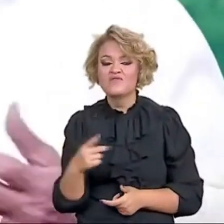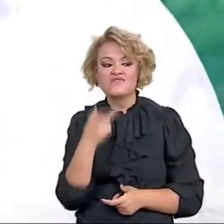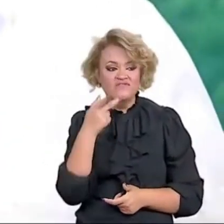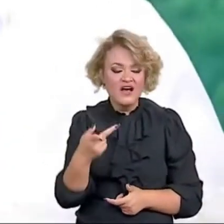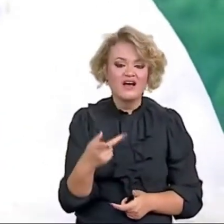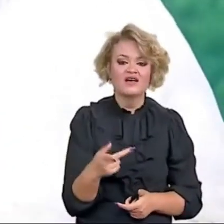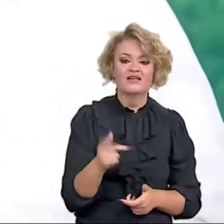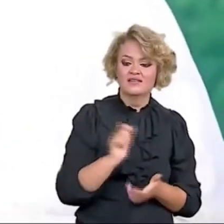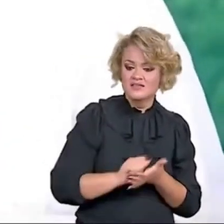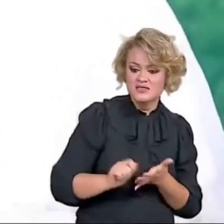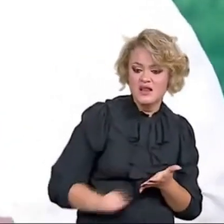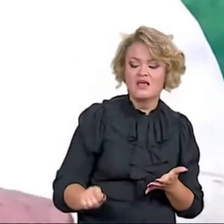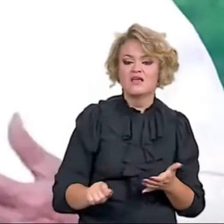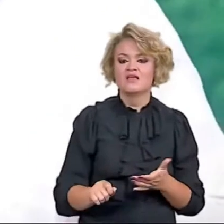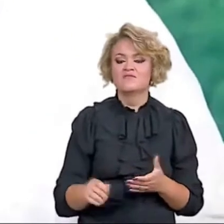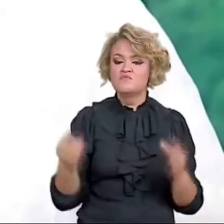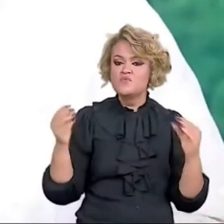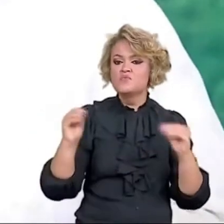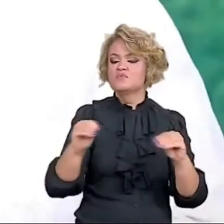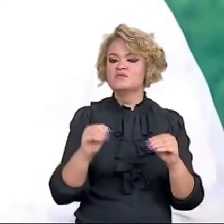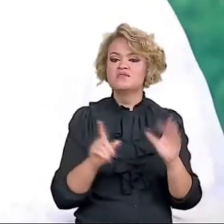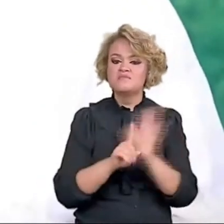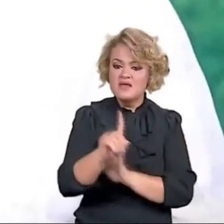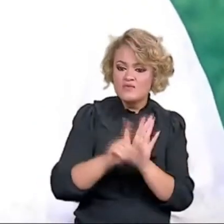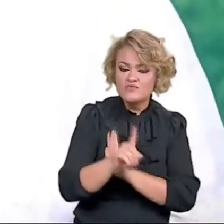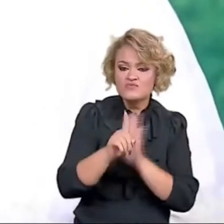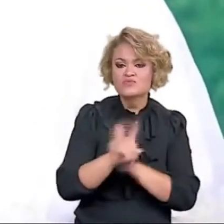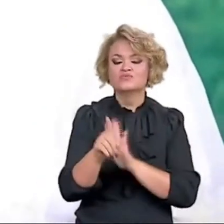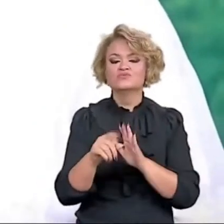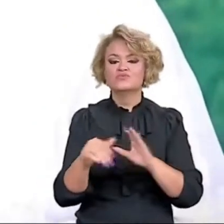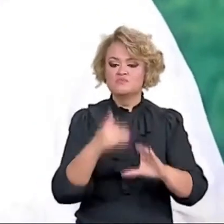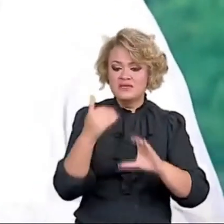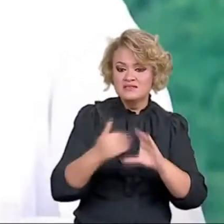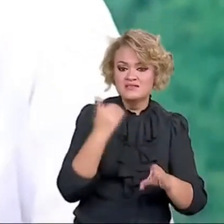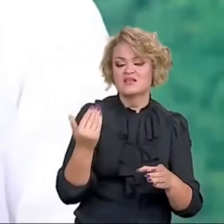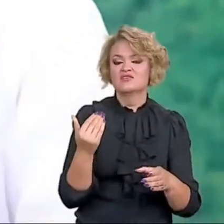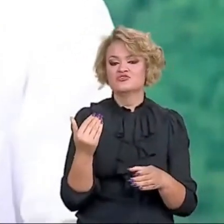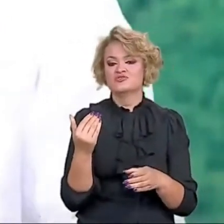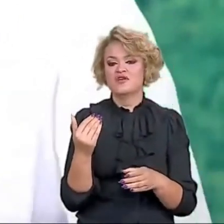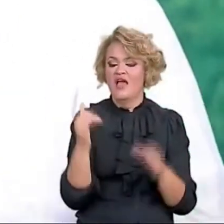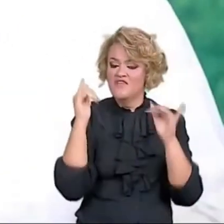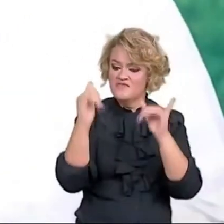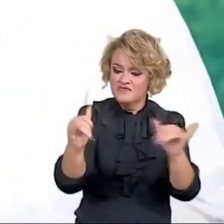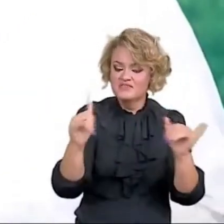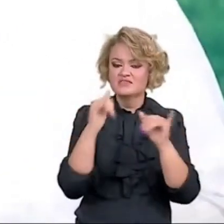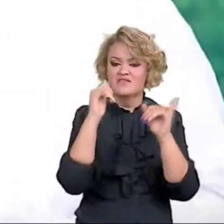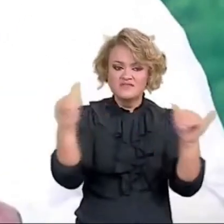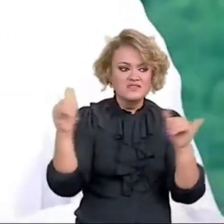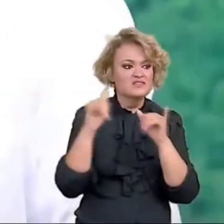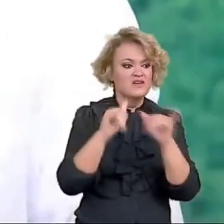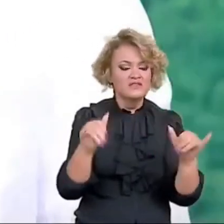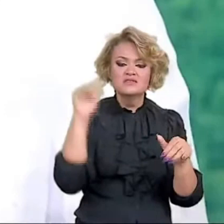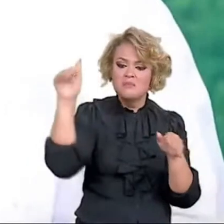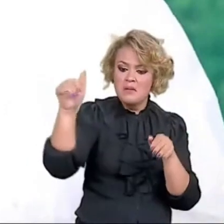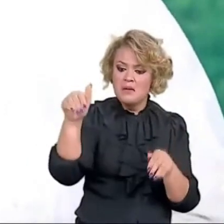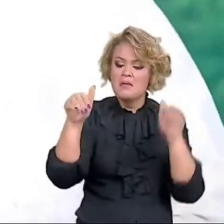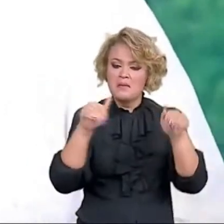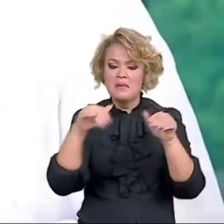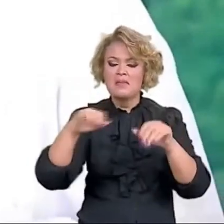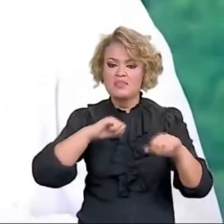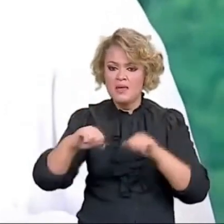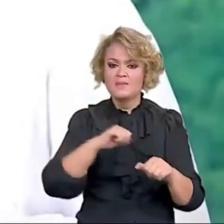escreva, publique alguma coisa, mande mensagem para o governo, sabe? Participe de debate na sua universidade, na sua